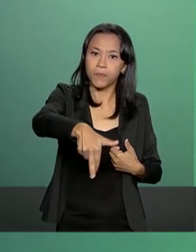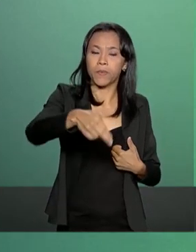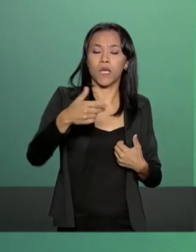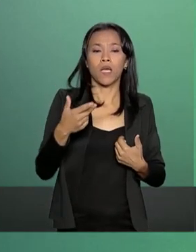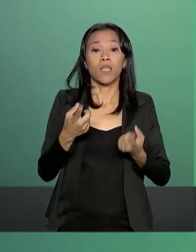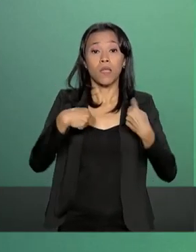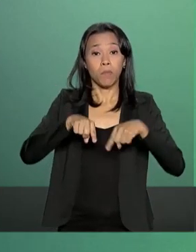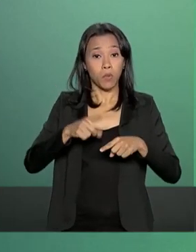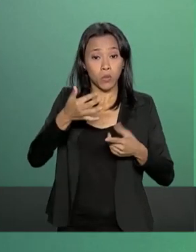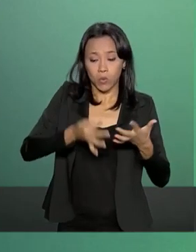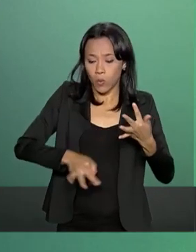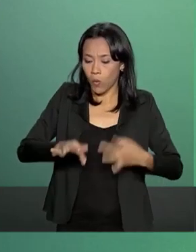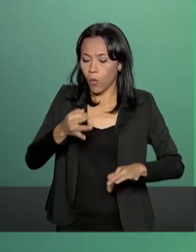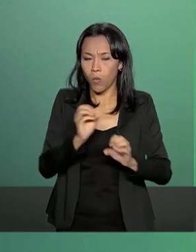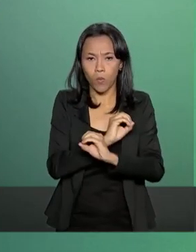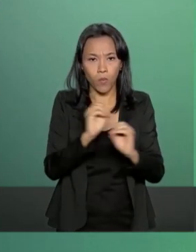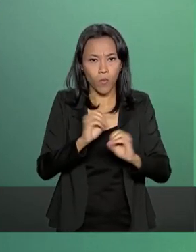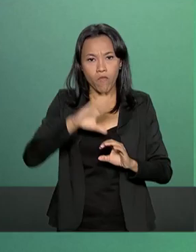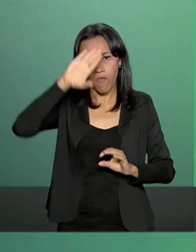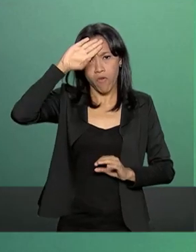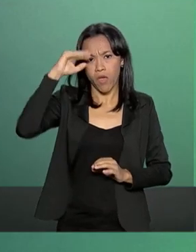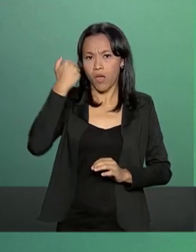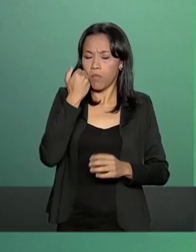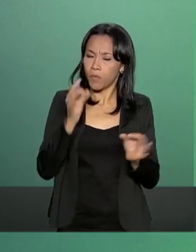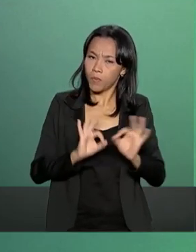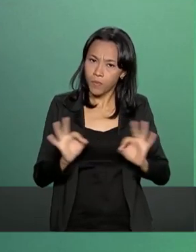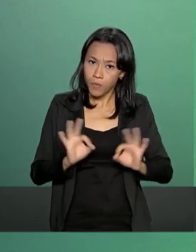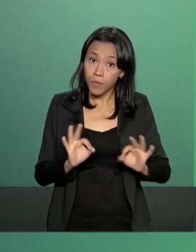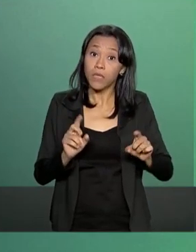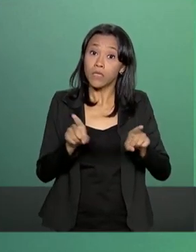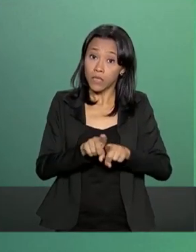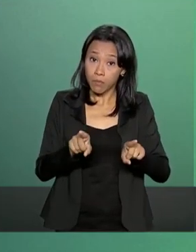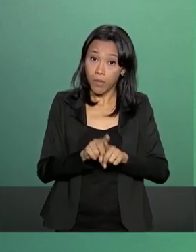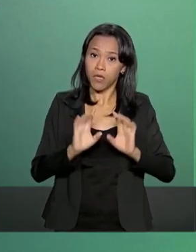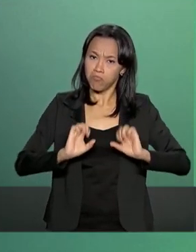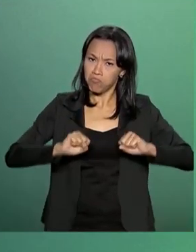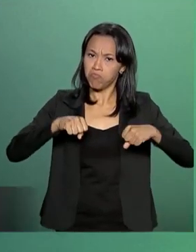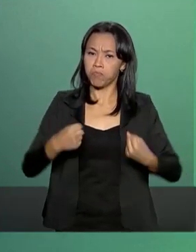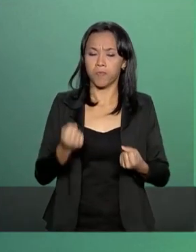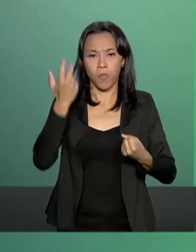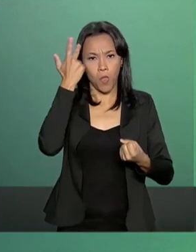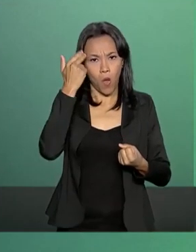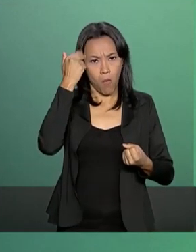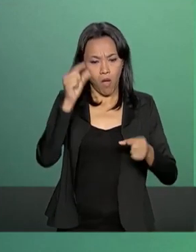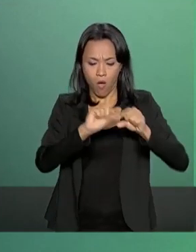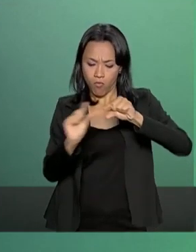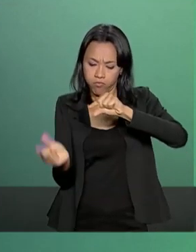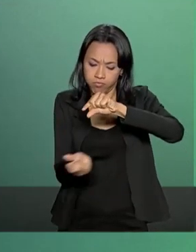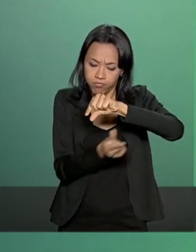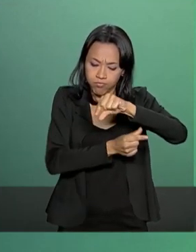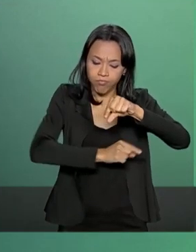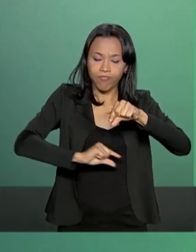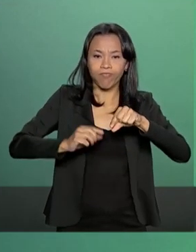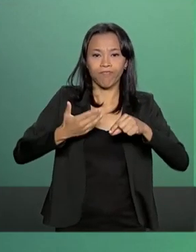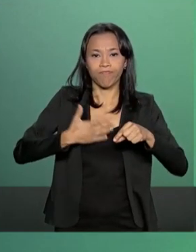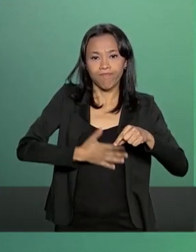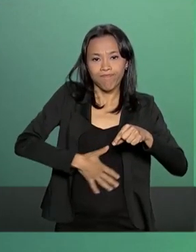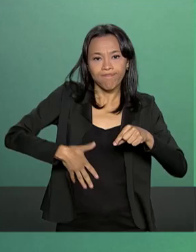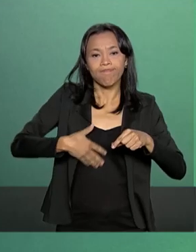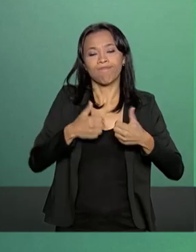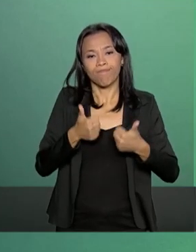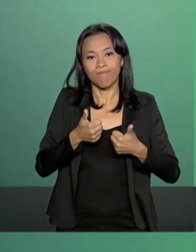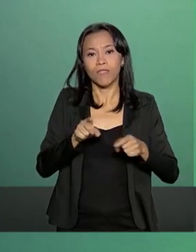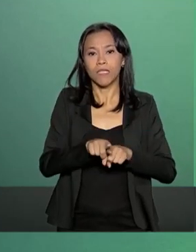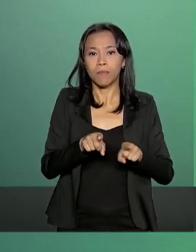dor, afebril, com função intestinal restabelecida e dieta leve por via